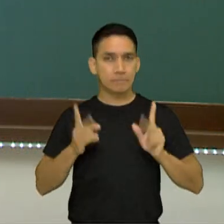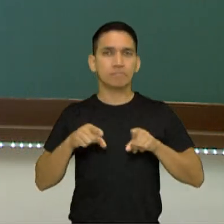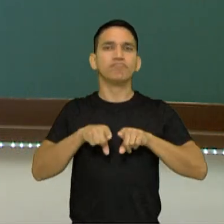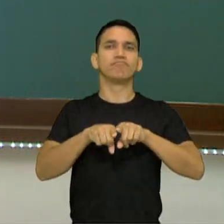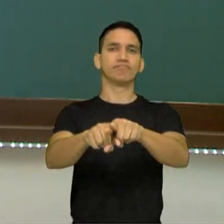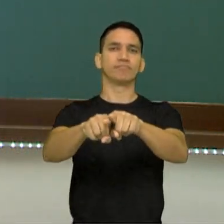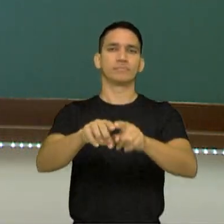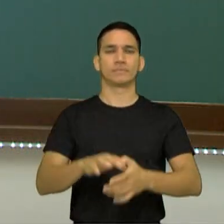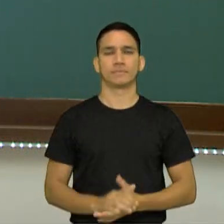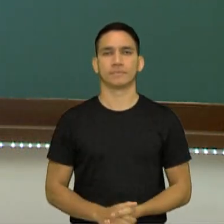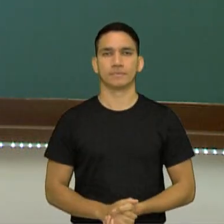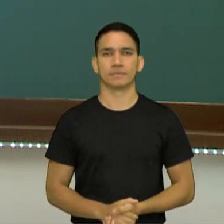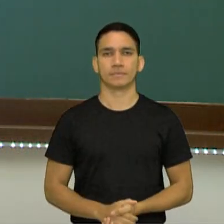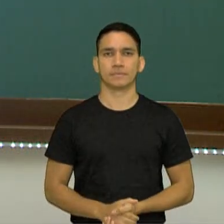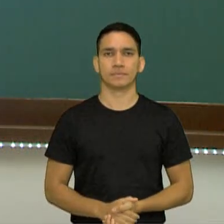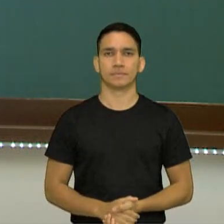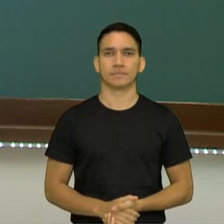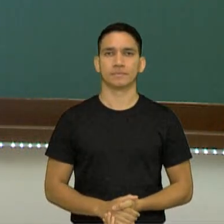outra.